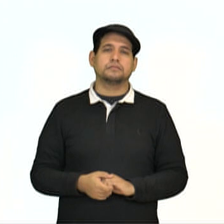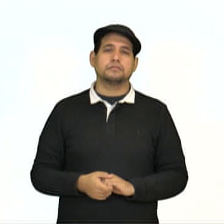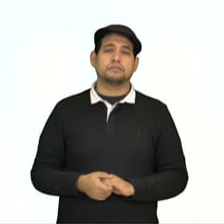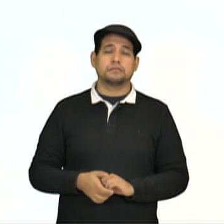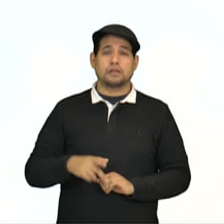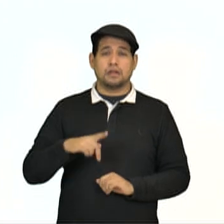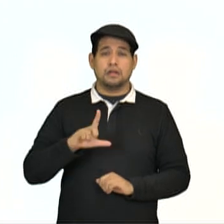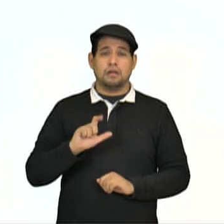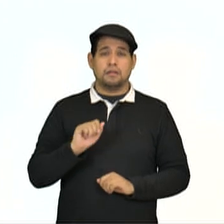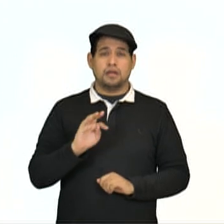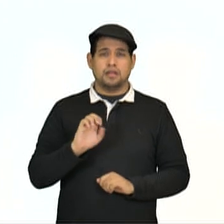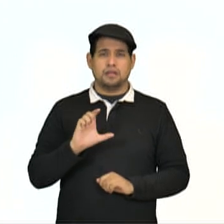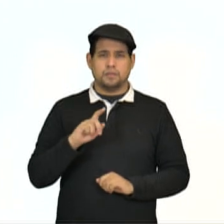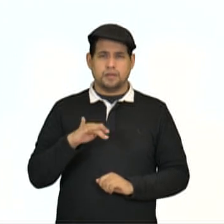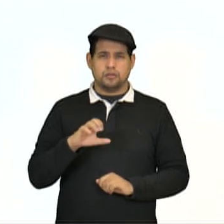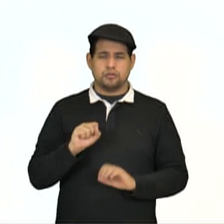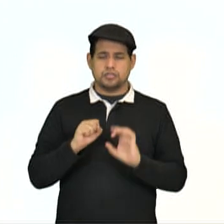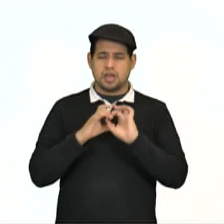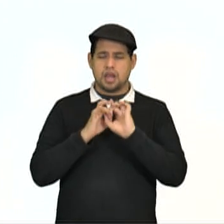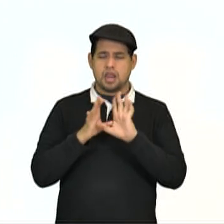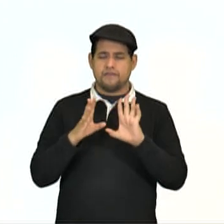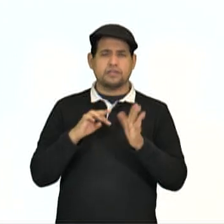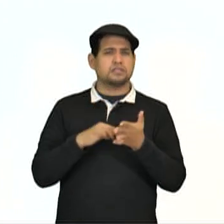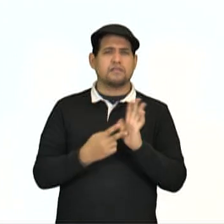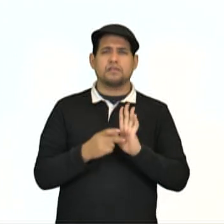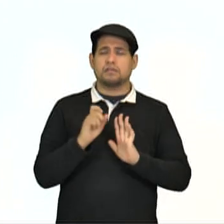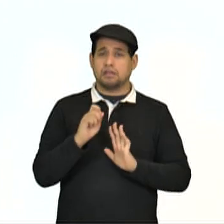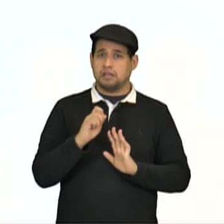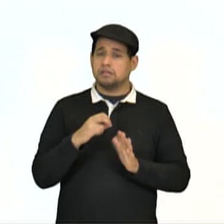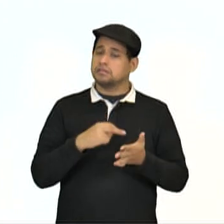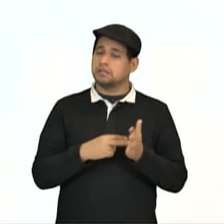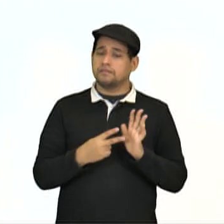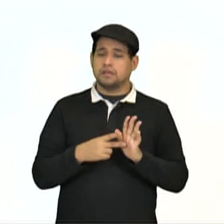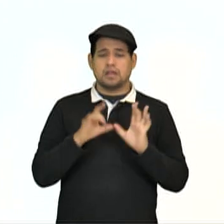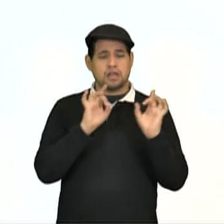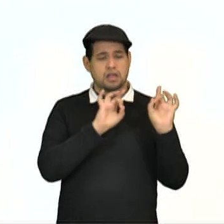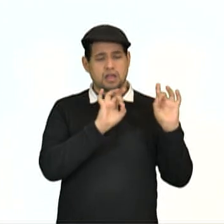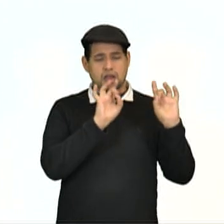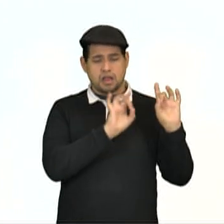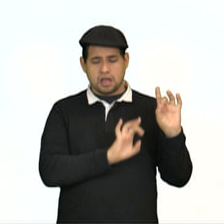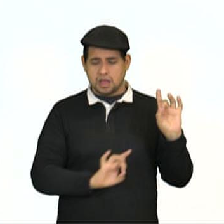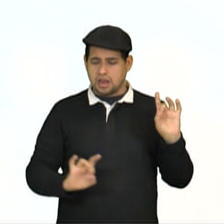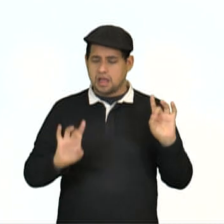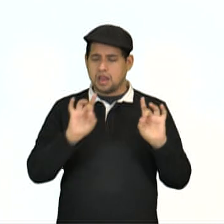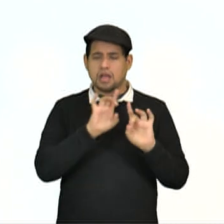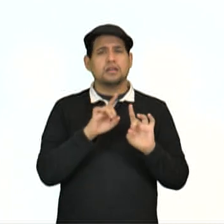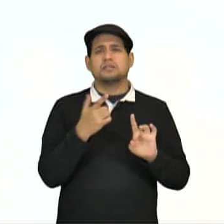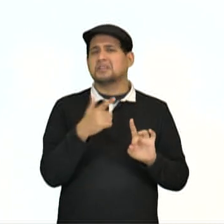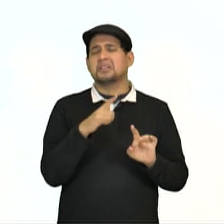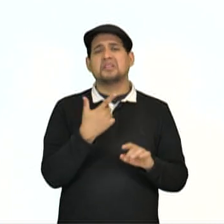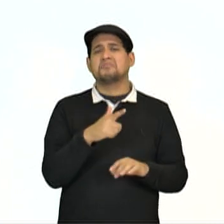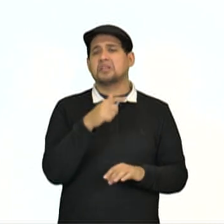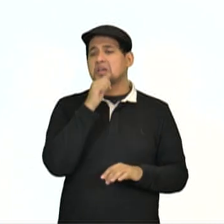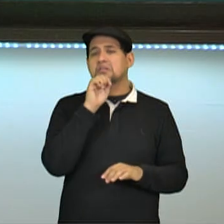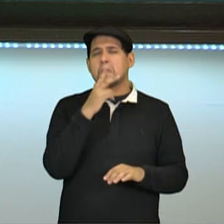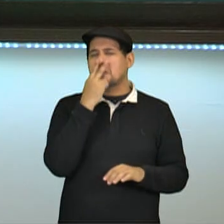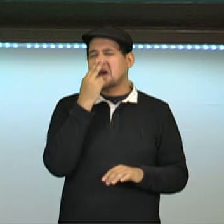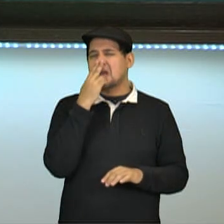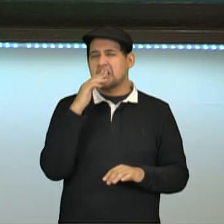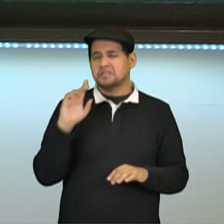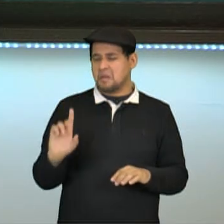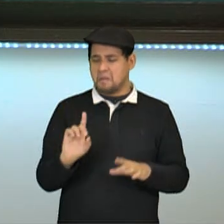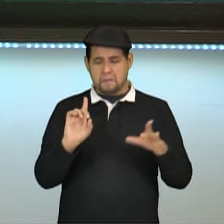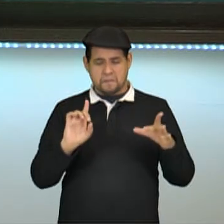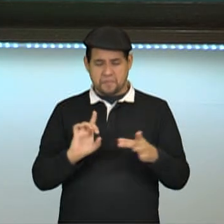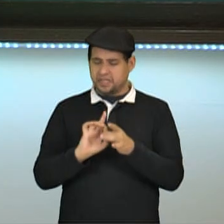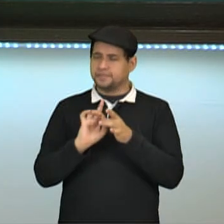Os plateumintos de vida livres, eles são as espécies que não apresentam hábito de parasita,